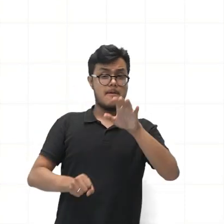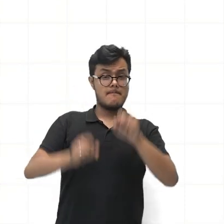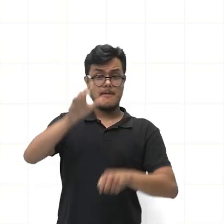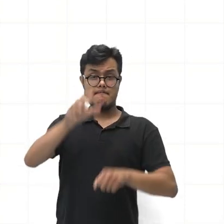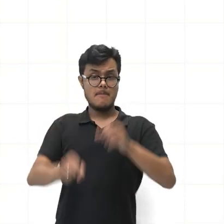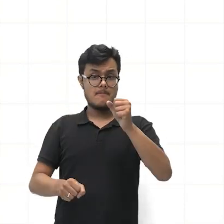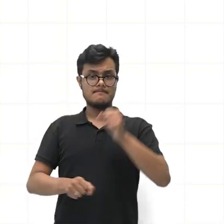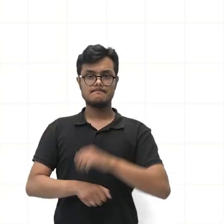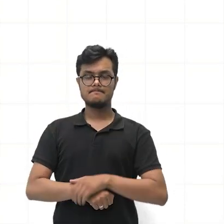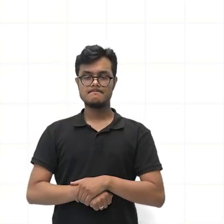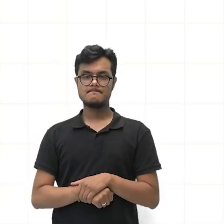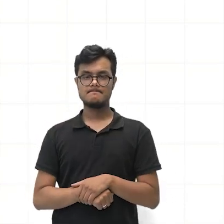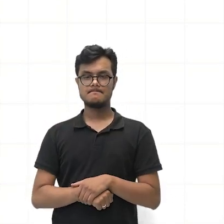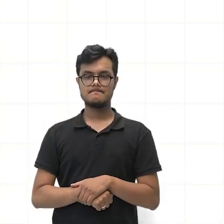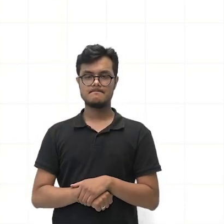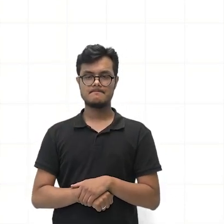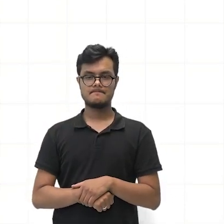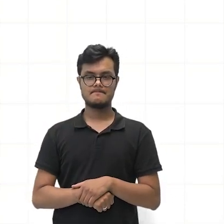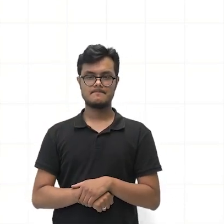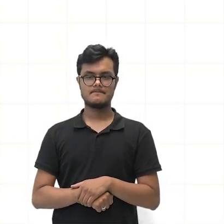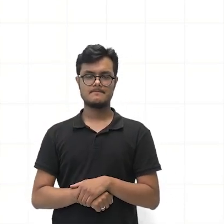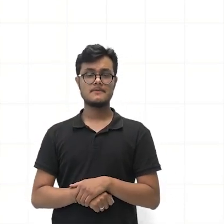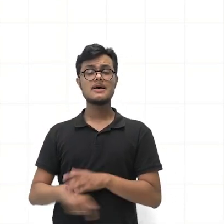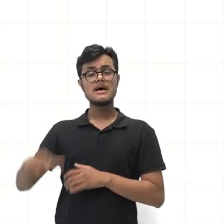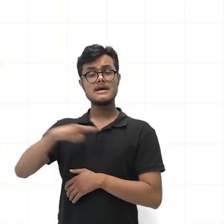domingo. E aqui nós temos o